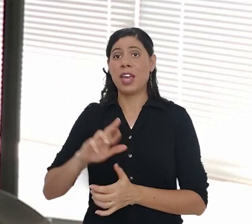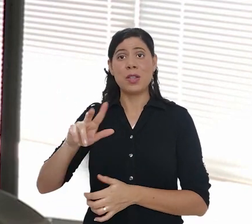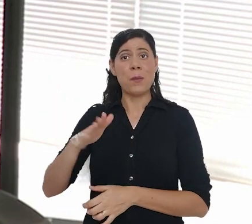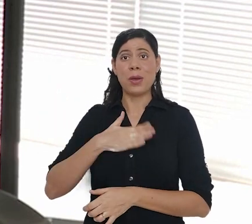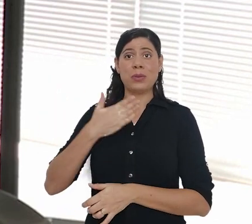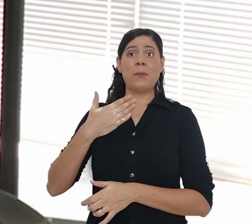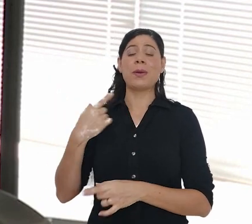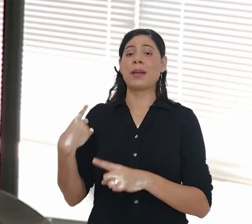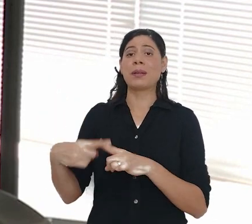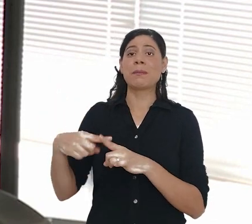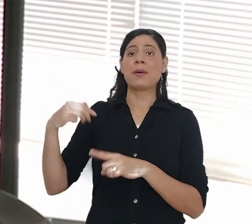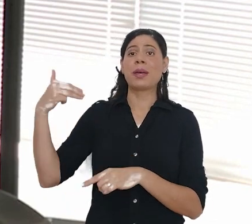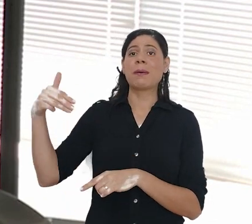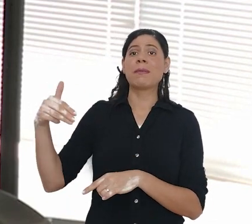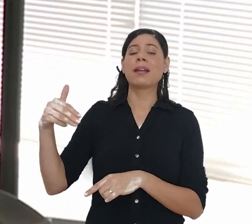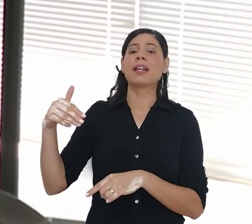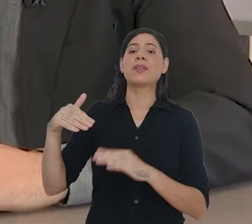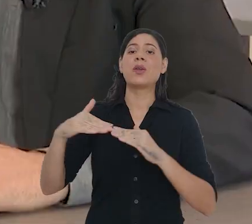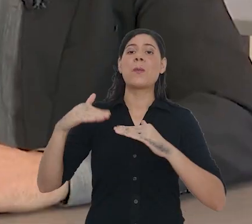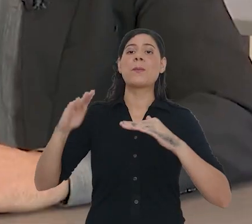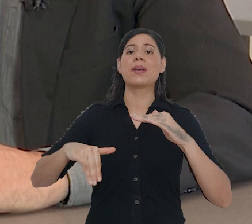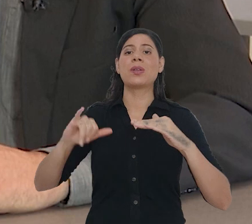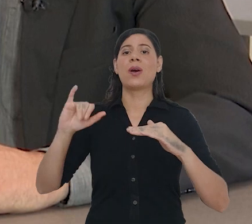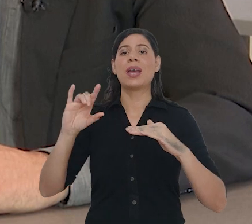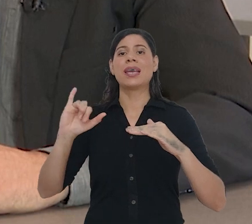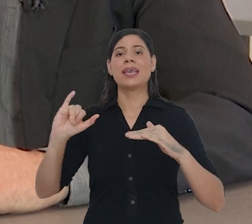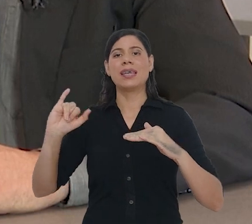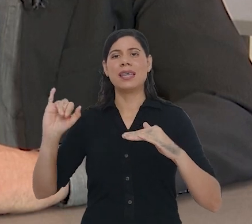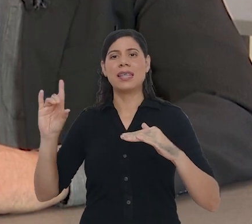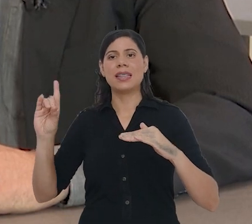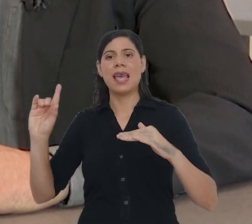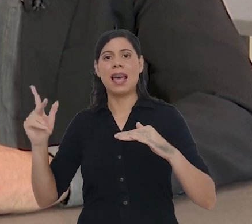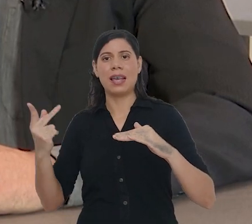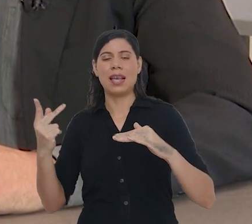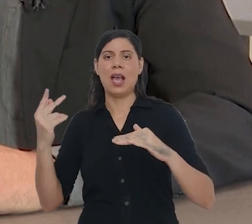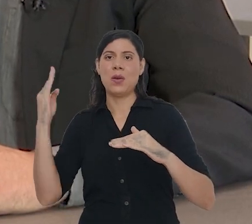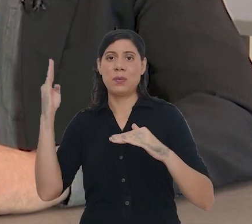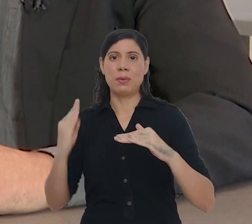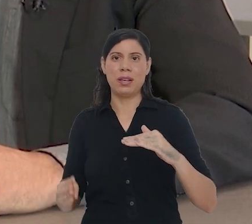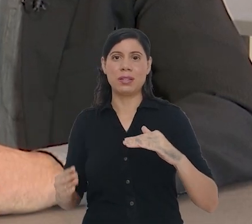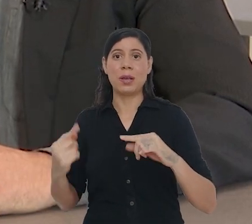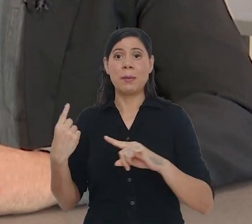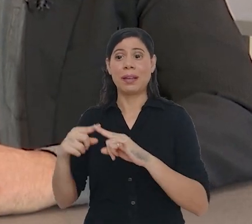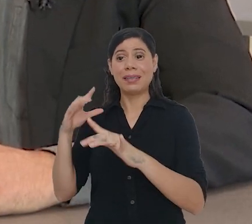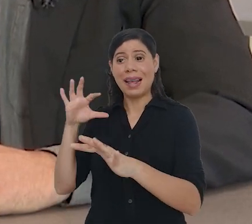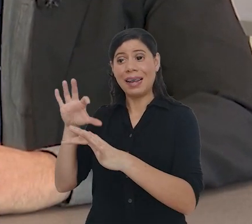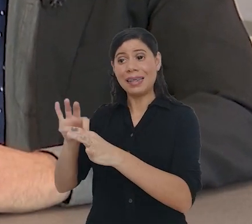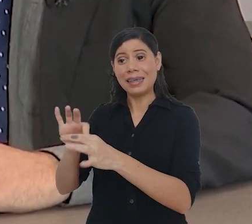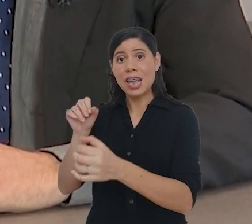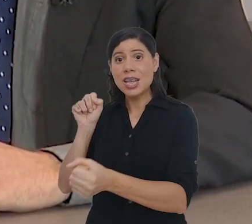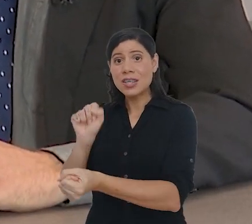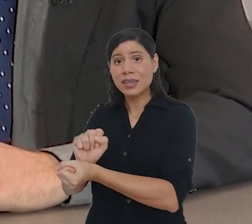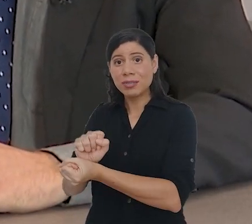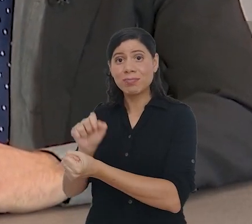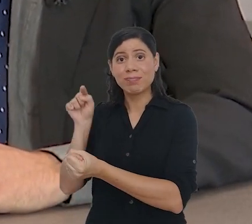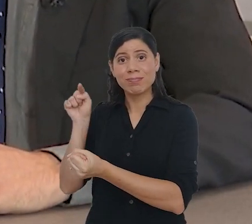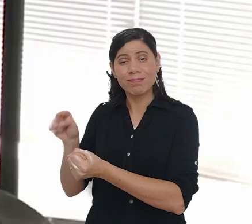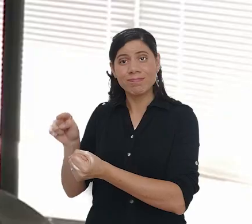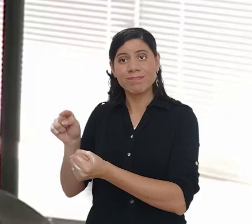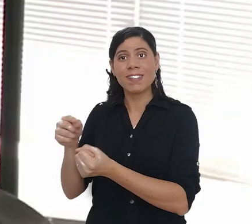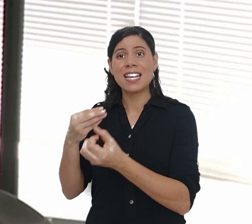seja um dos estados com menor IDH do Brasil, porque justamente a escravidão está intimamente associada à vulnerabilidade